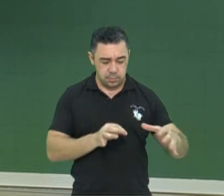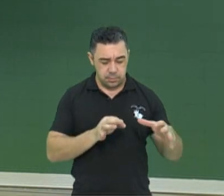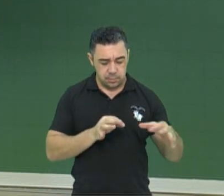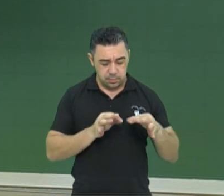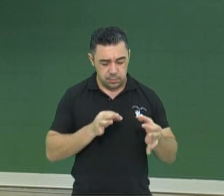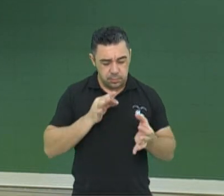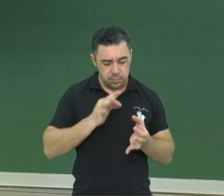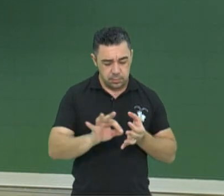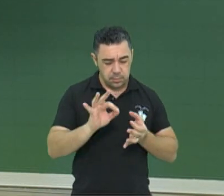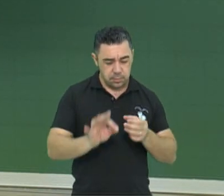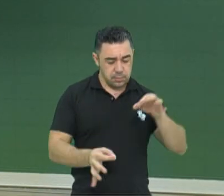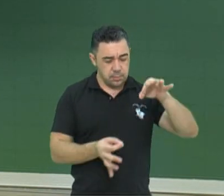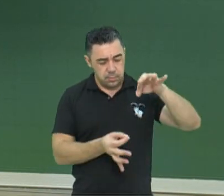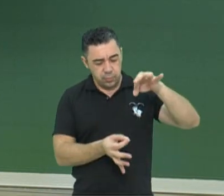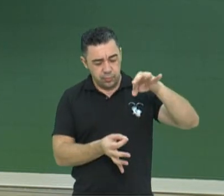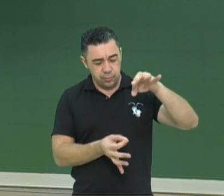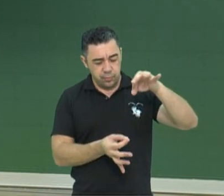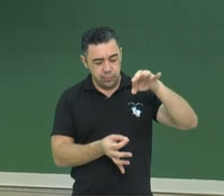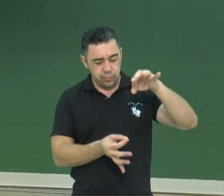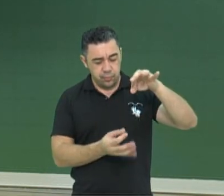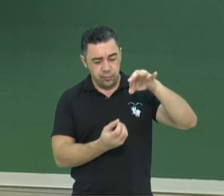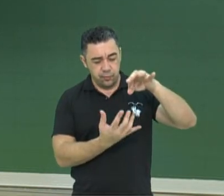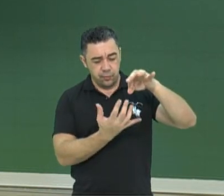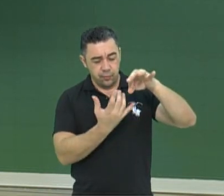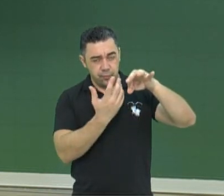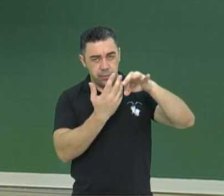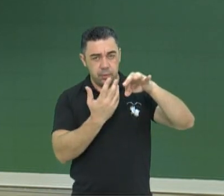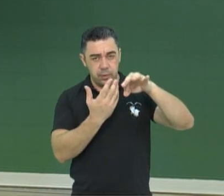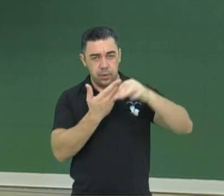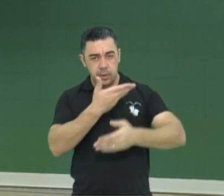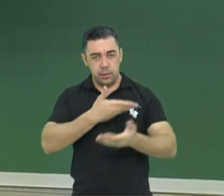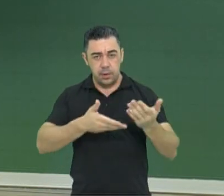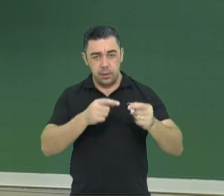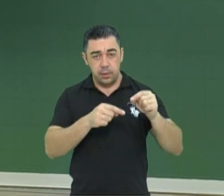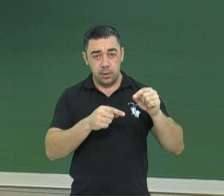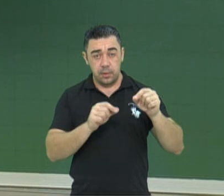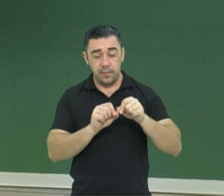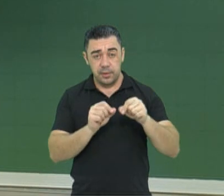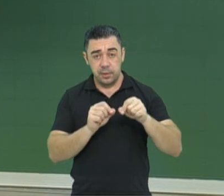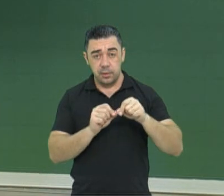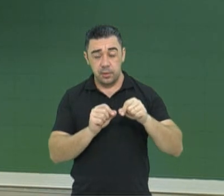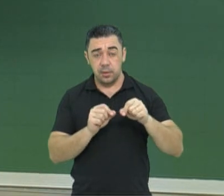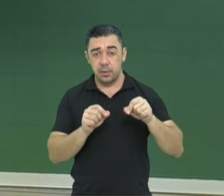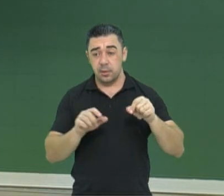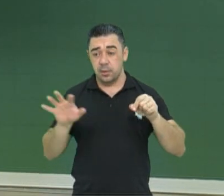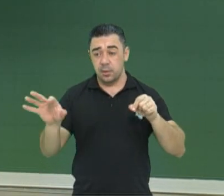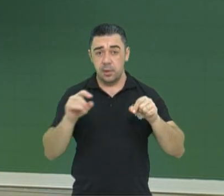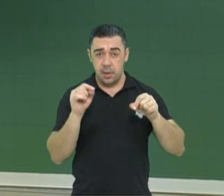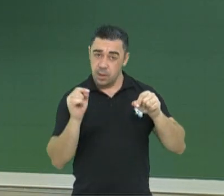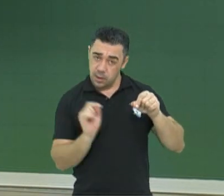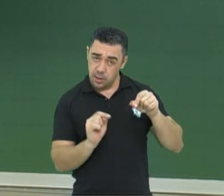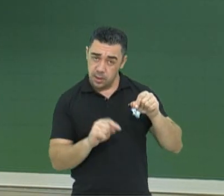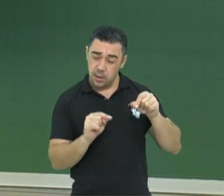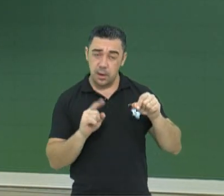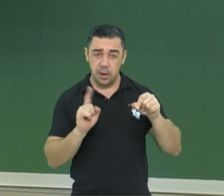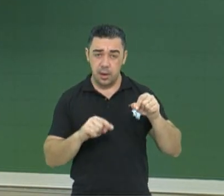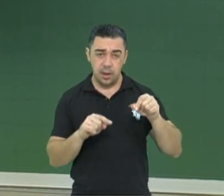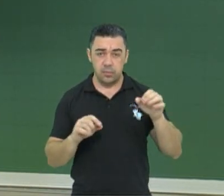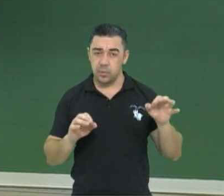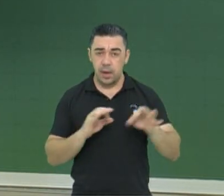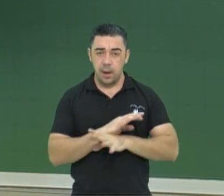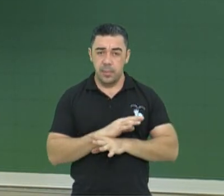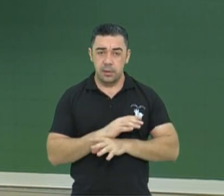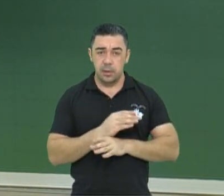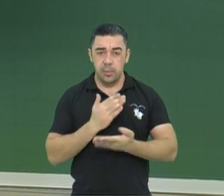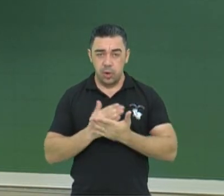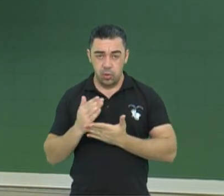riscar, colocar em um outro objeto e queimar. Então, existe essa interação. Ele está fazendo parte da obra, ou seja, a obra pelo performer ela está inacabada, porque ele